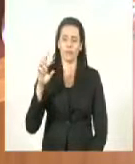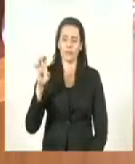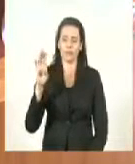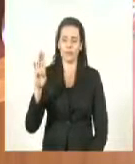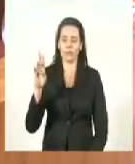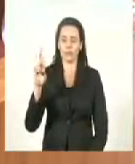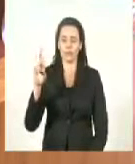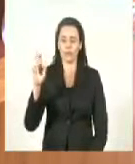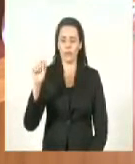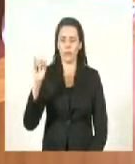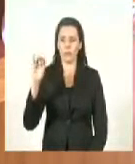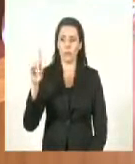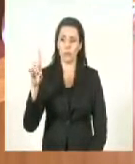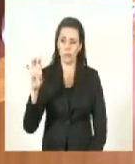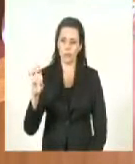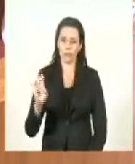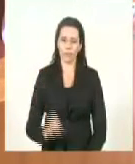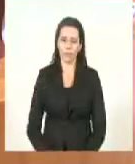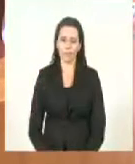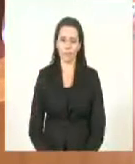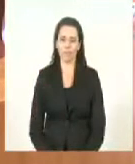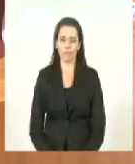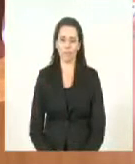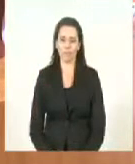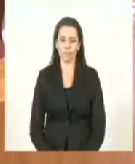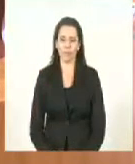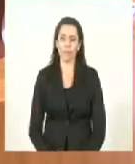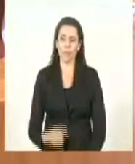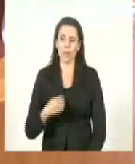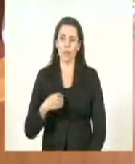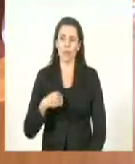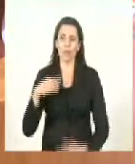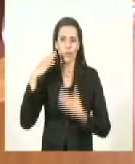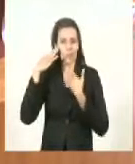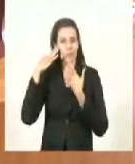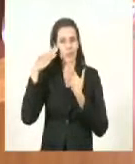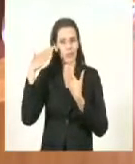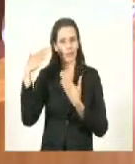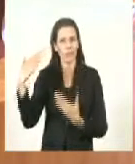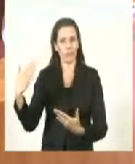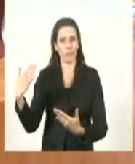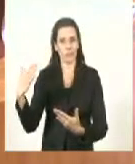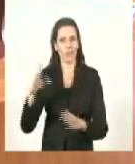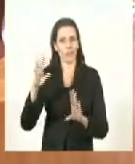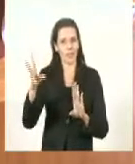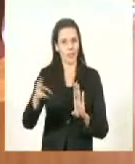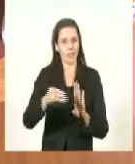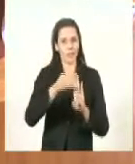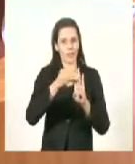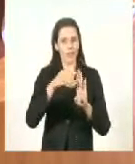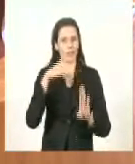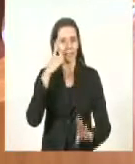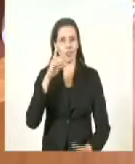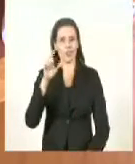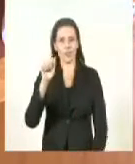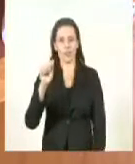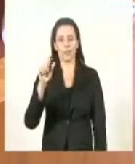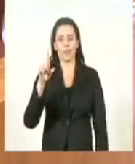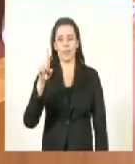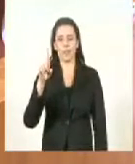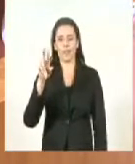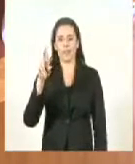primeiro eu queria agradecer a parte do deputado Adriano. E segundo, já que